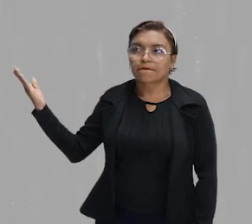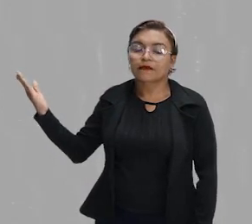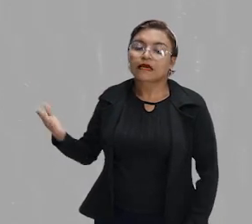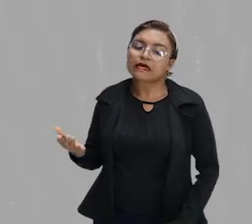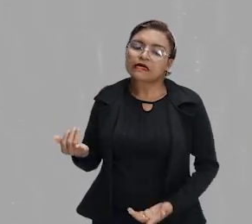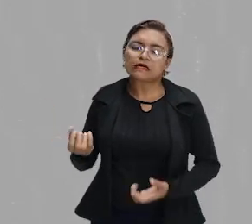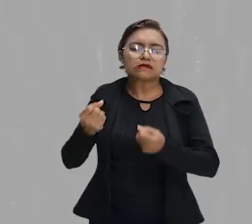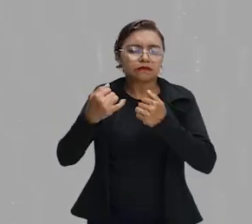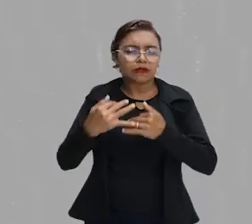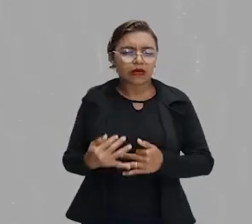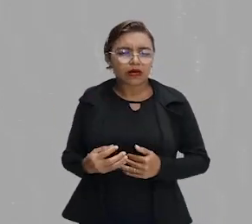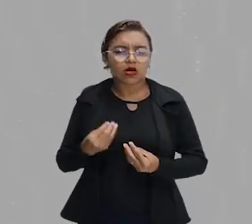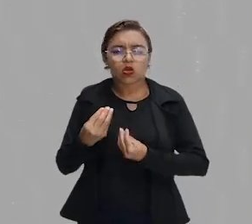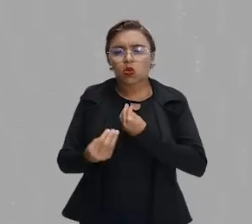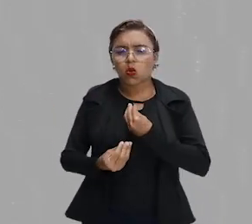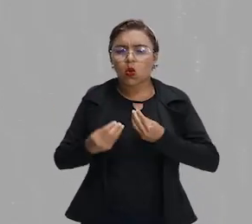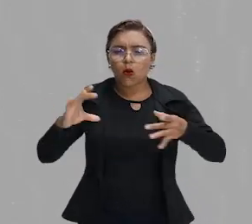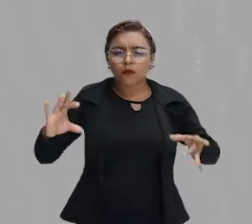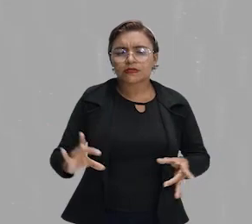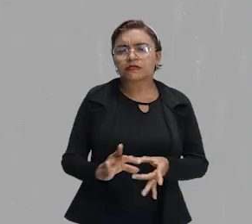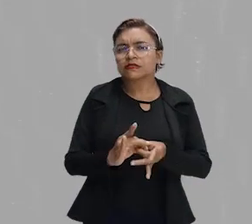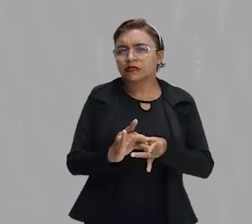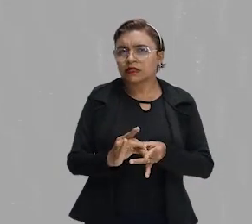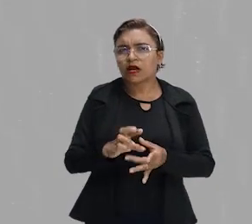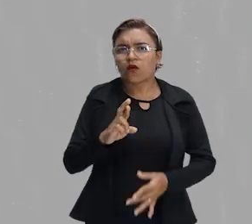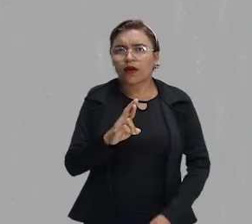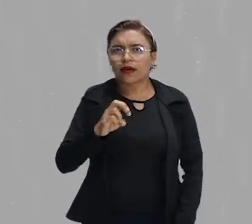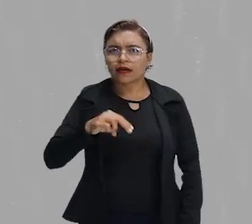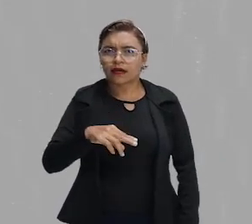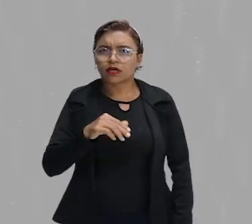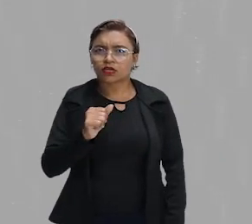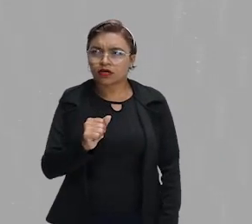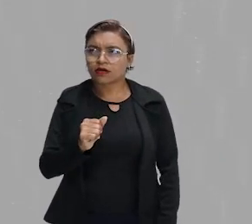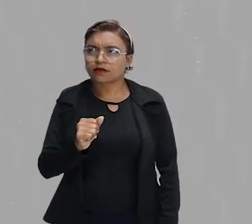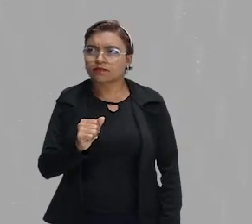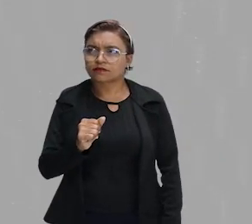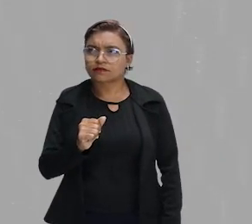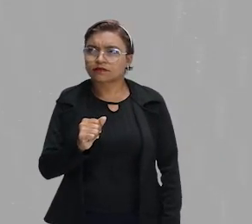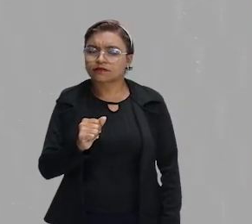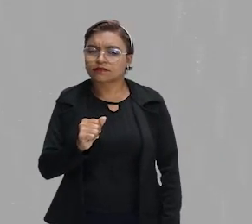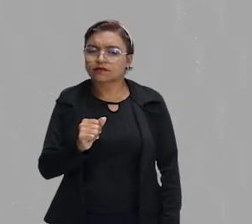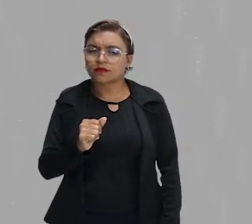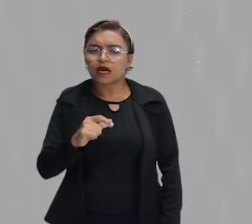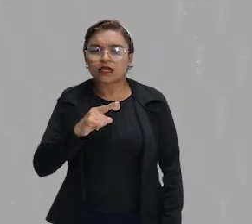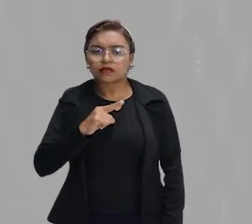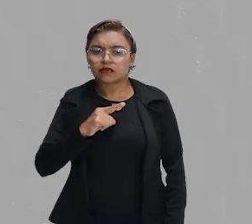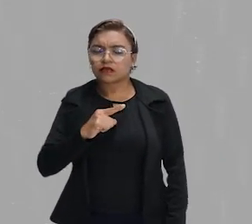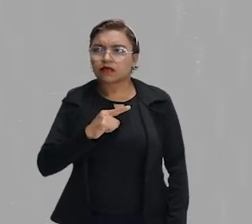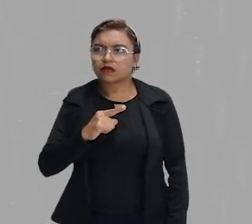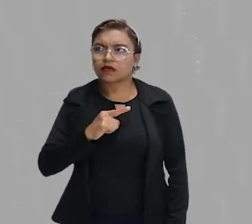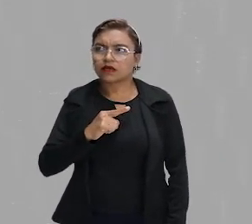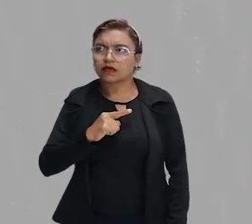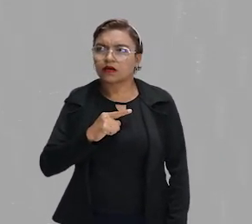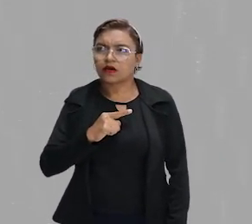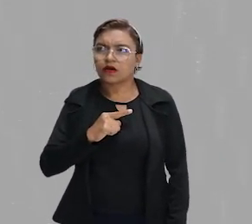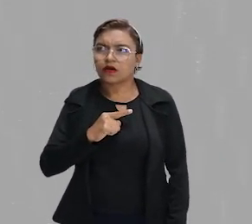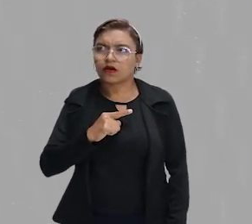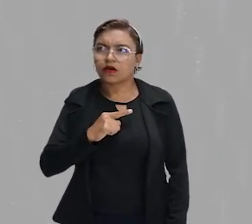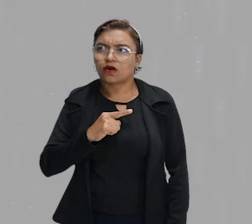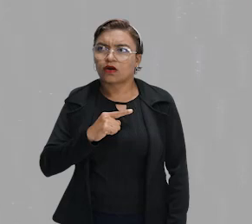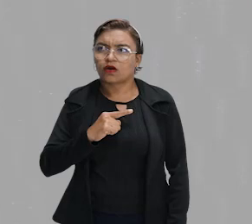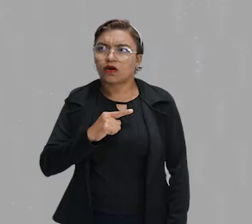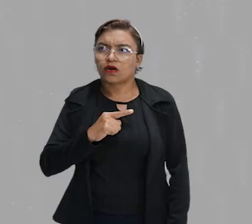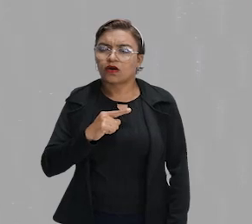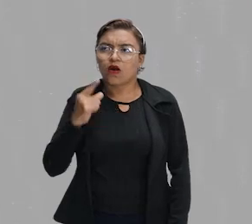à uracila no RNA transportador. Uracila no RNA mensageiro se liga à adenina no